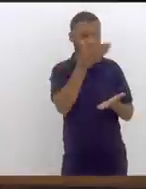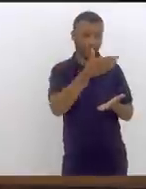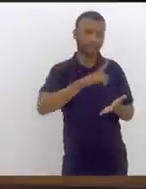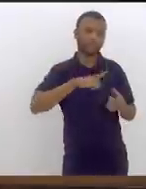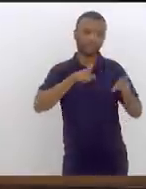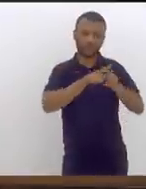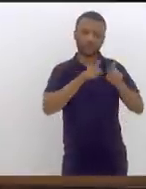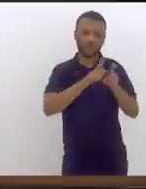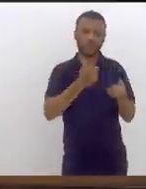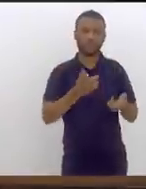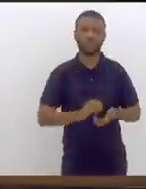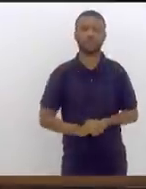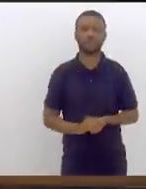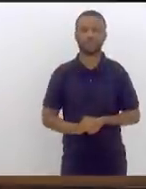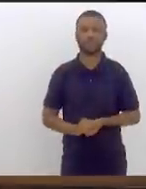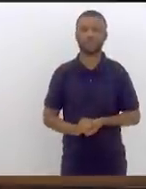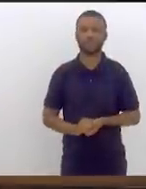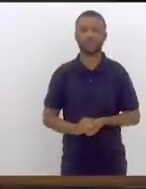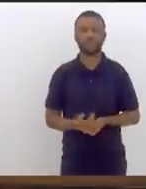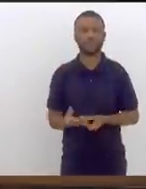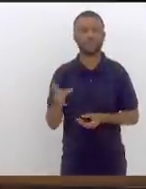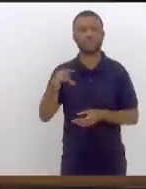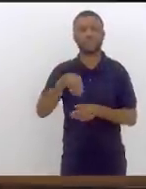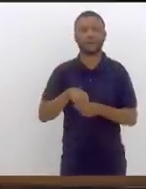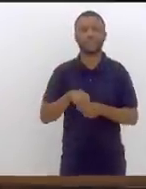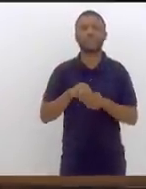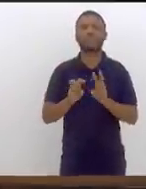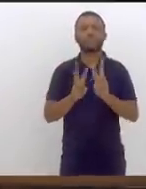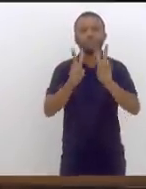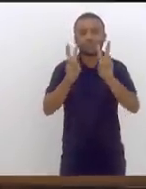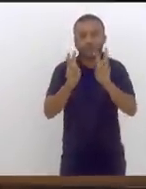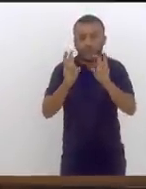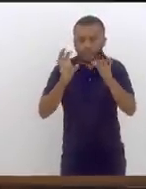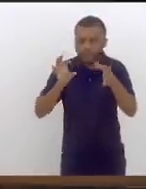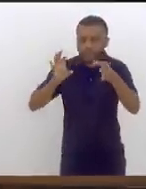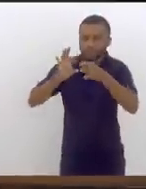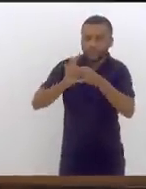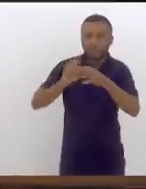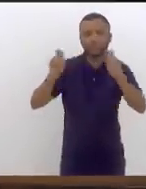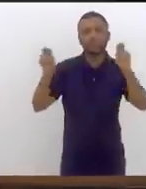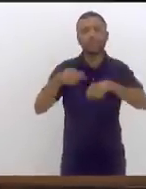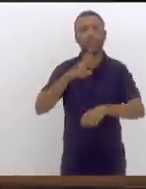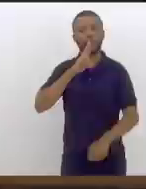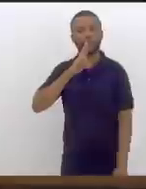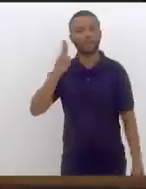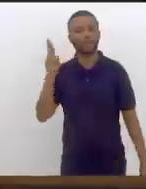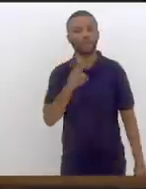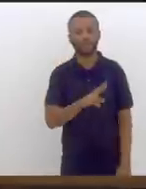E aí nós precisamos alguém que esteja dentro do tema que possa responder